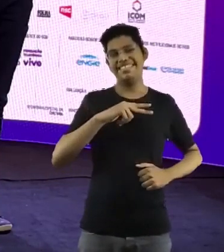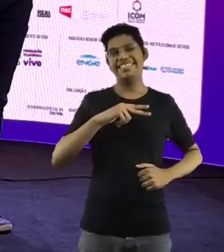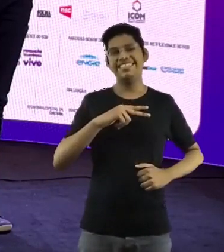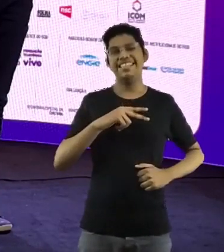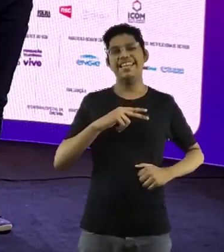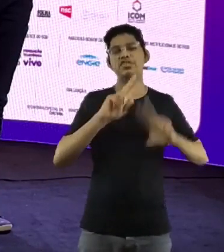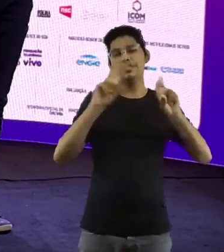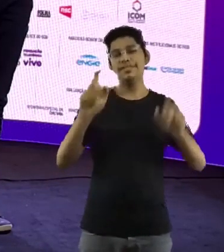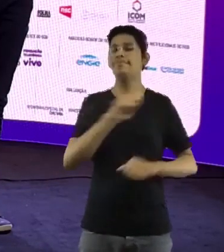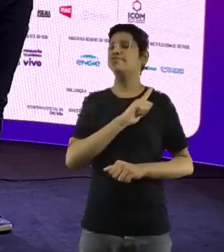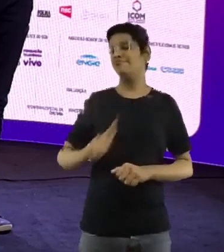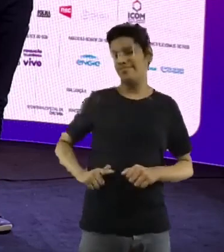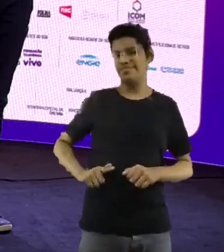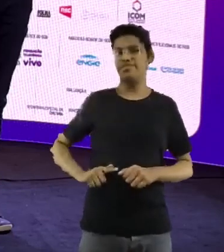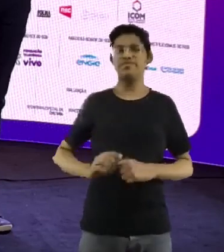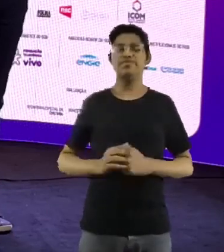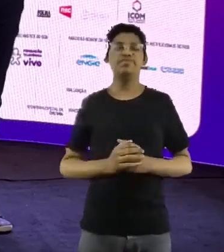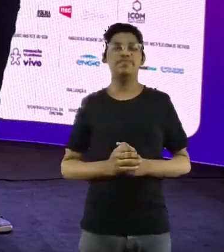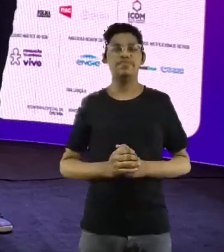particularmente.